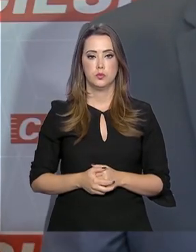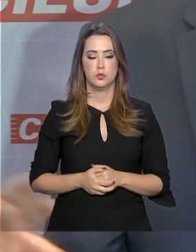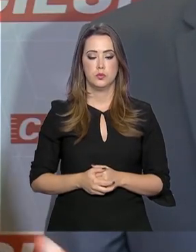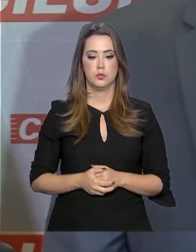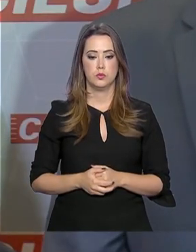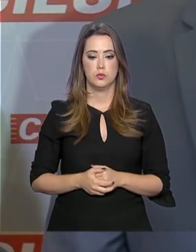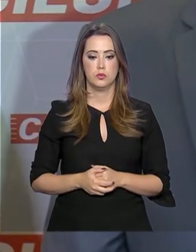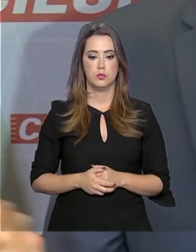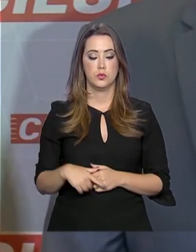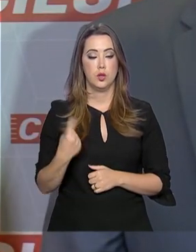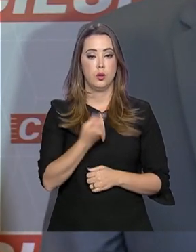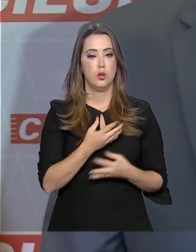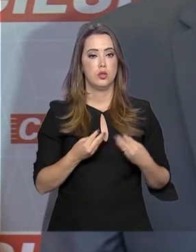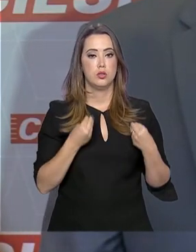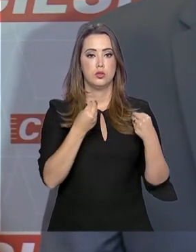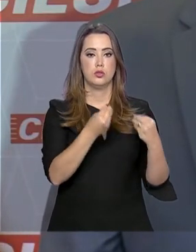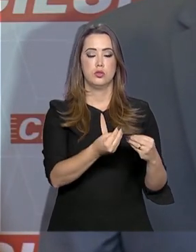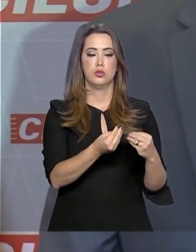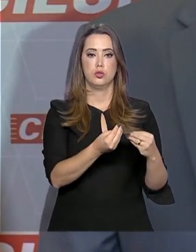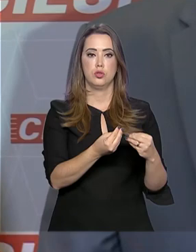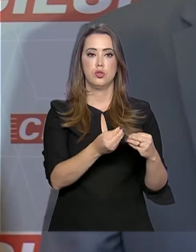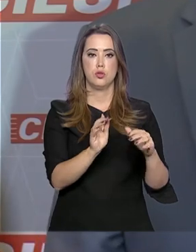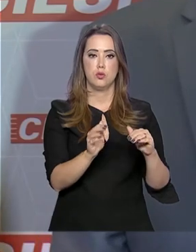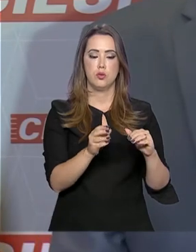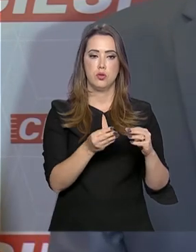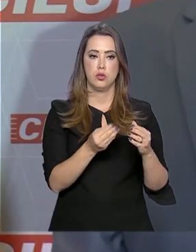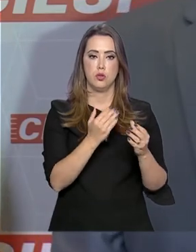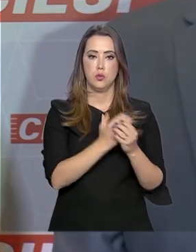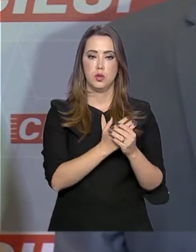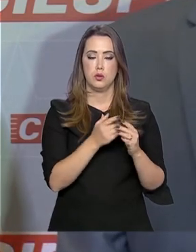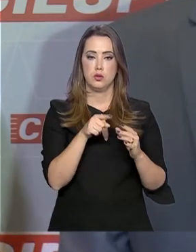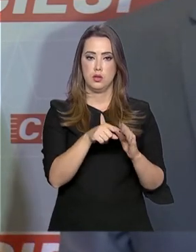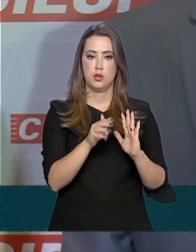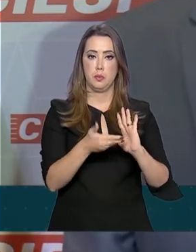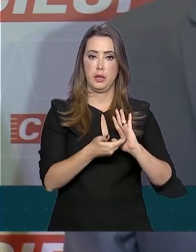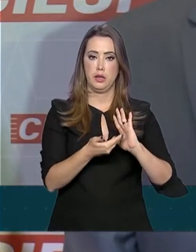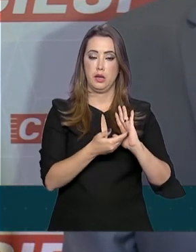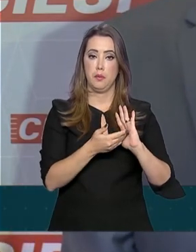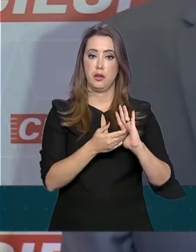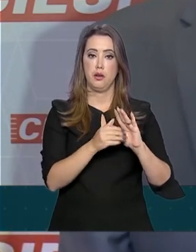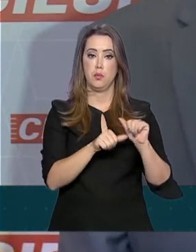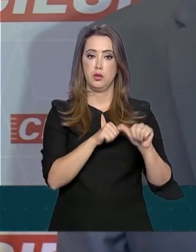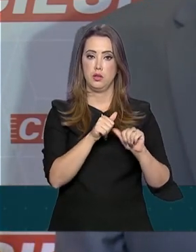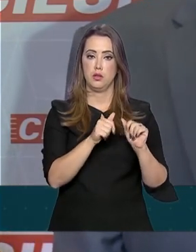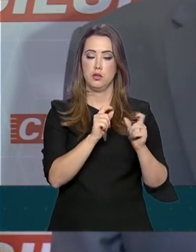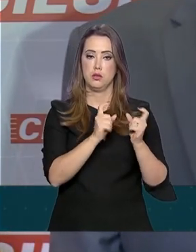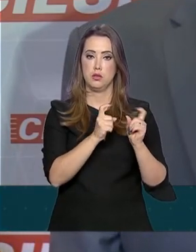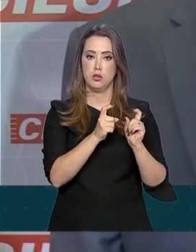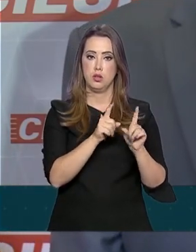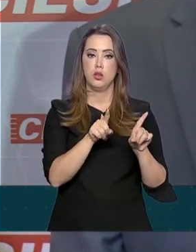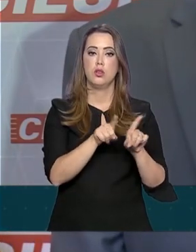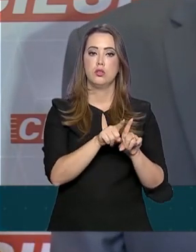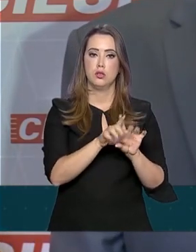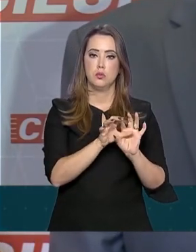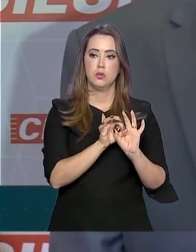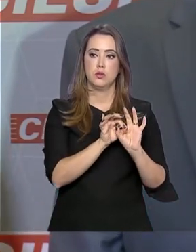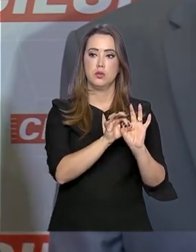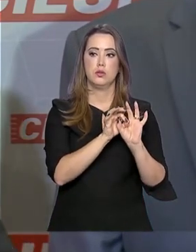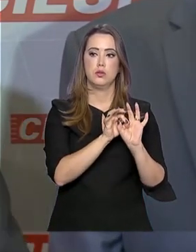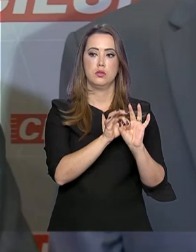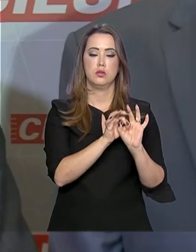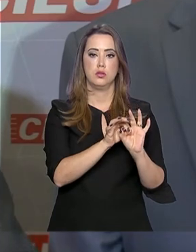Vamos agora mandar a administrativa para a Câmara. Já colocamos o Pacto Federativo no Senado